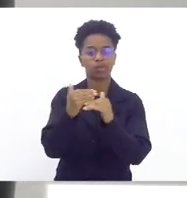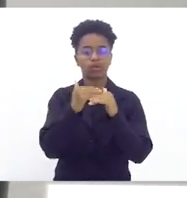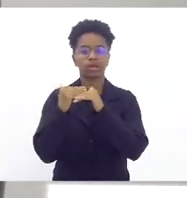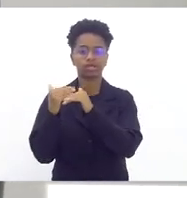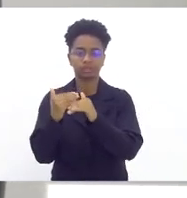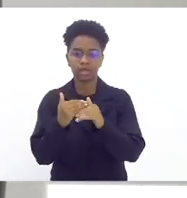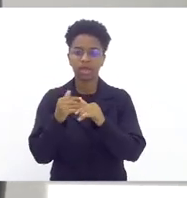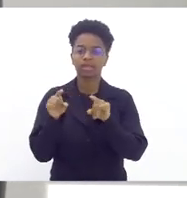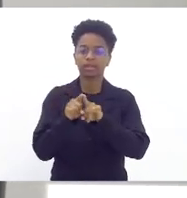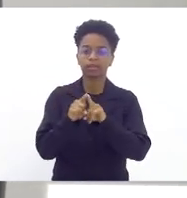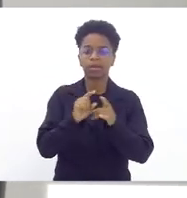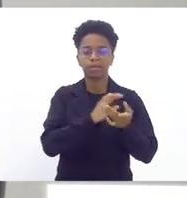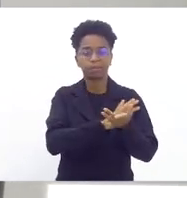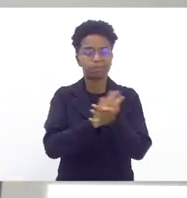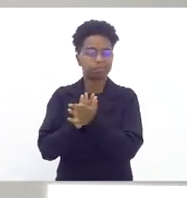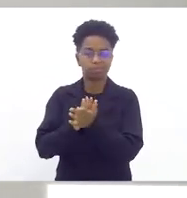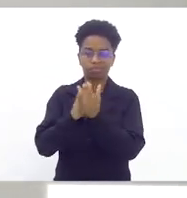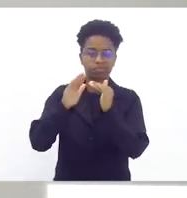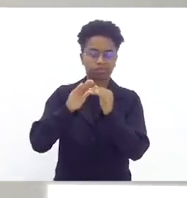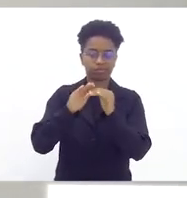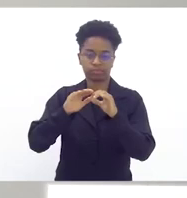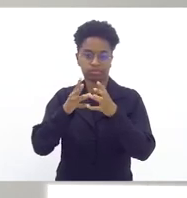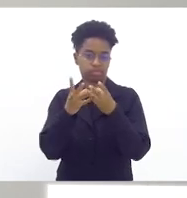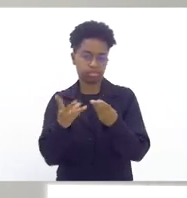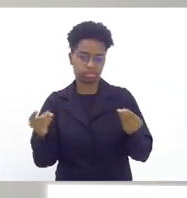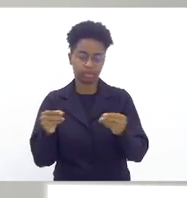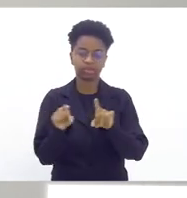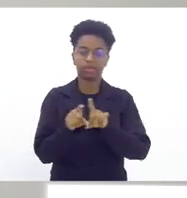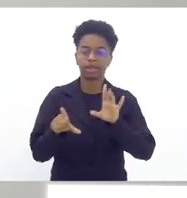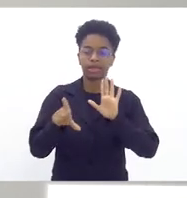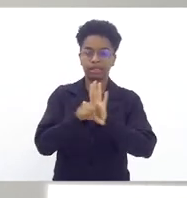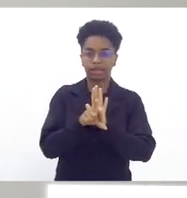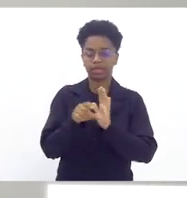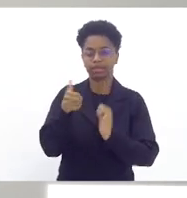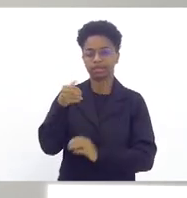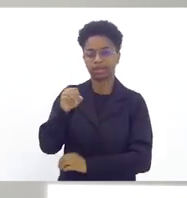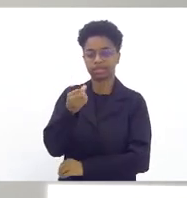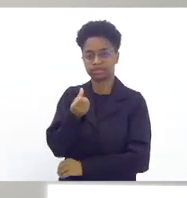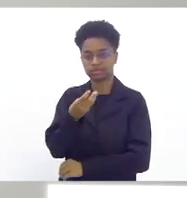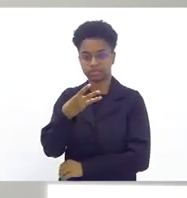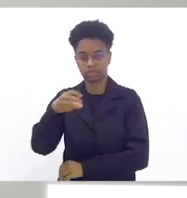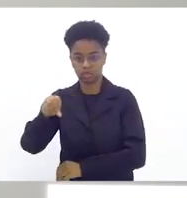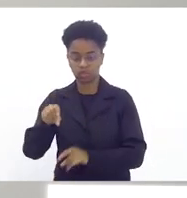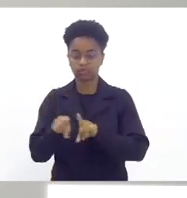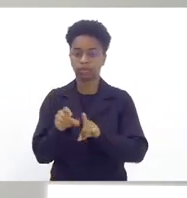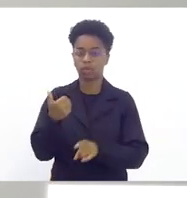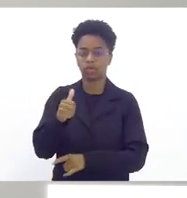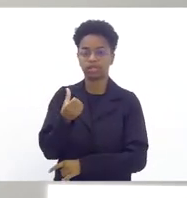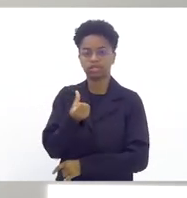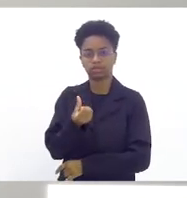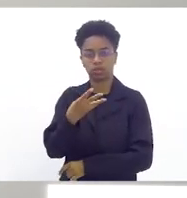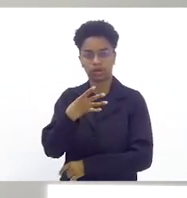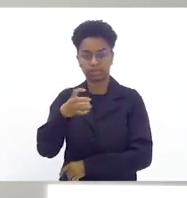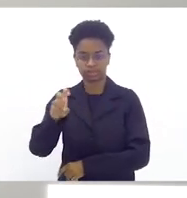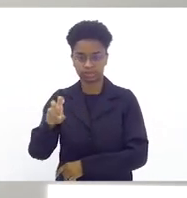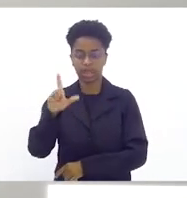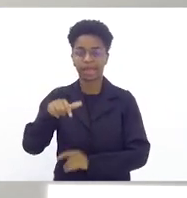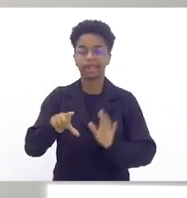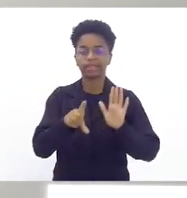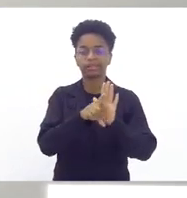menos discriminação. e as leis 10.639, 11.645 são leis